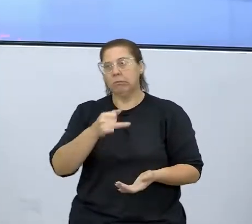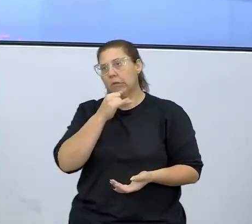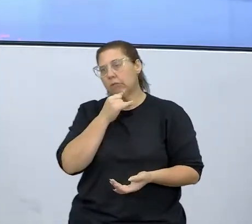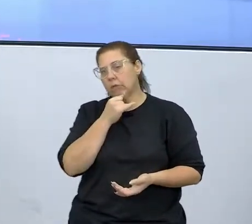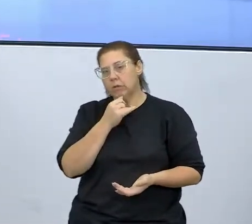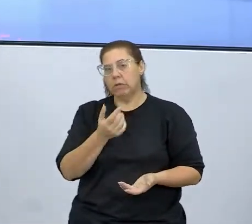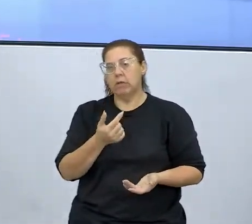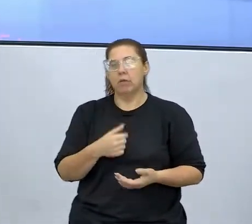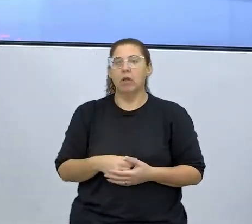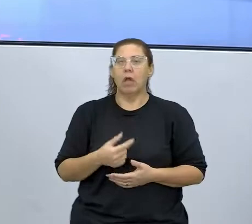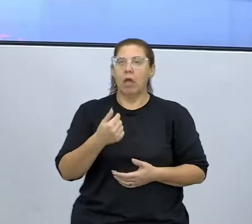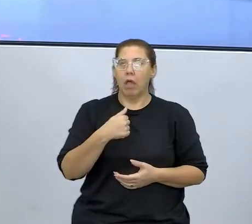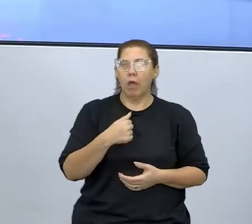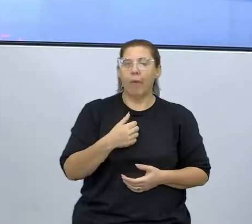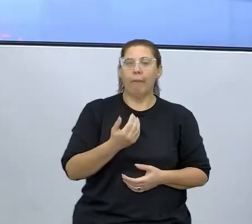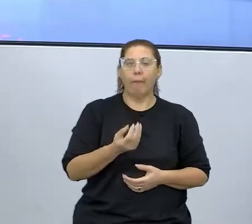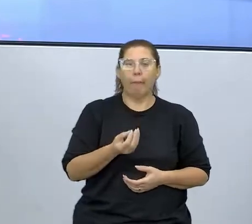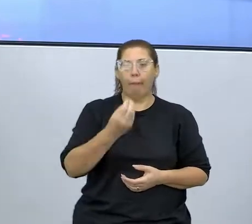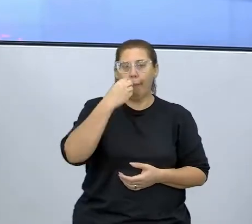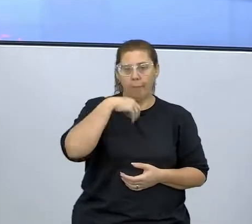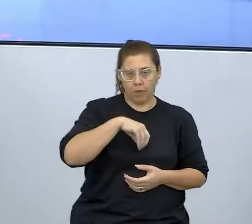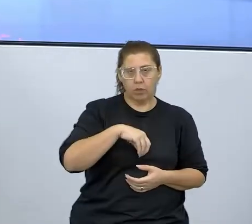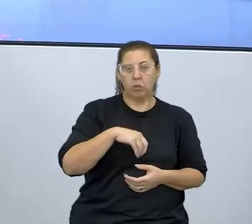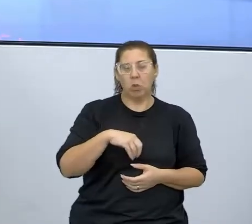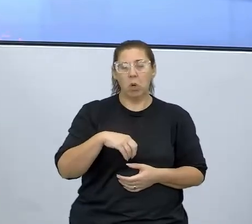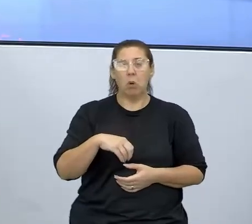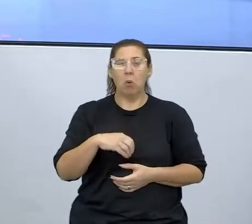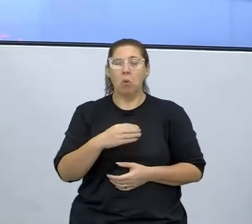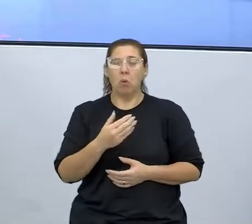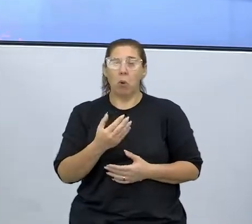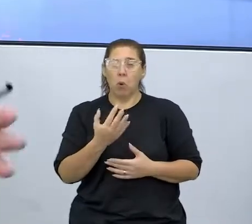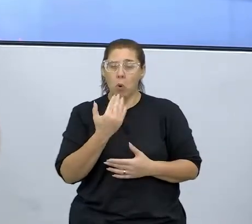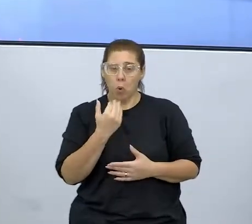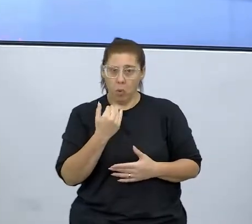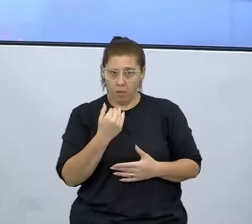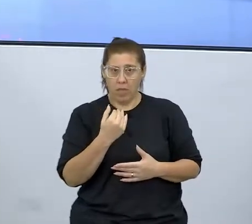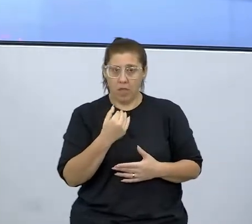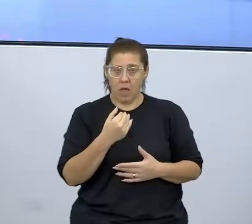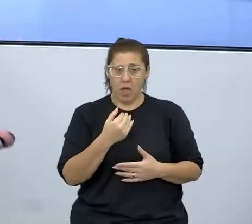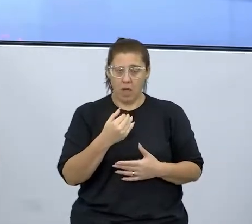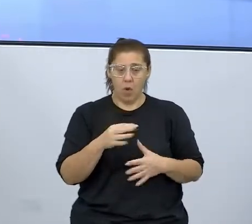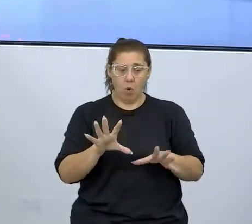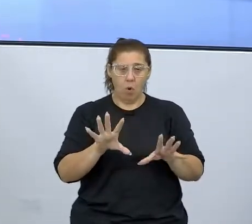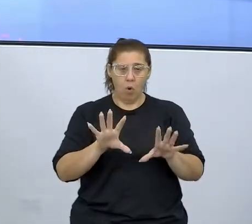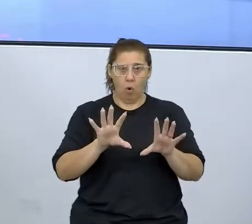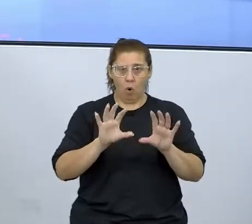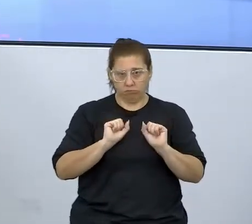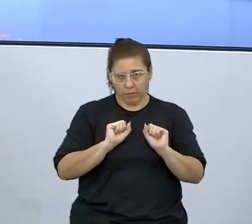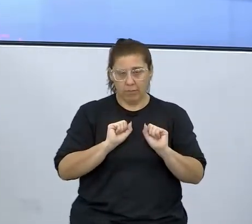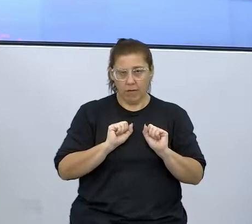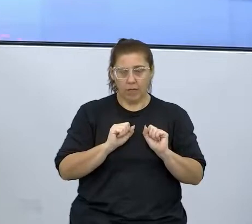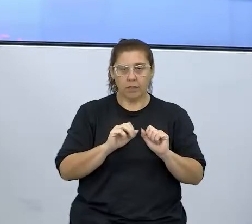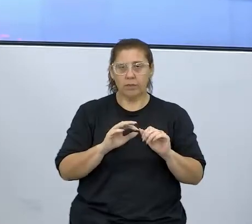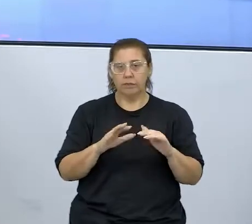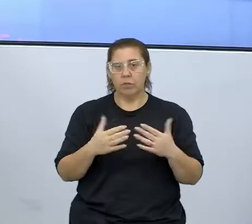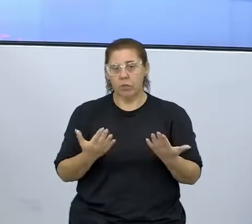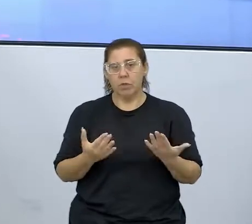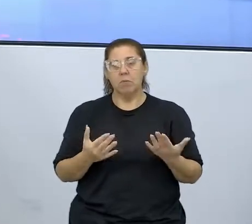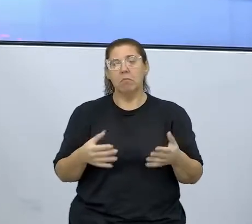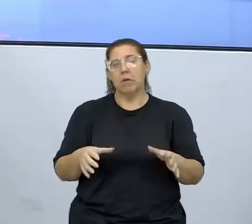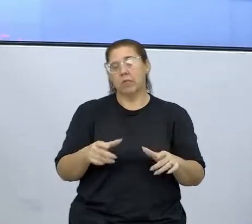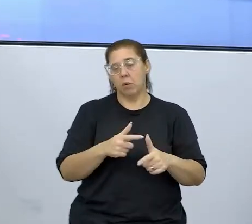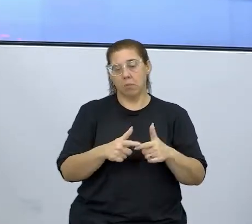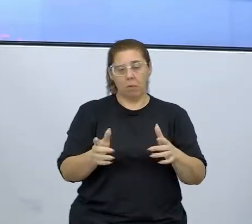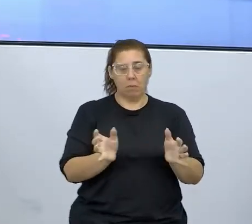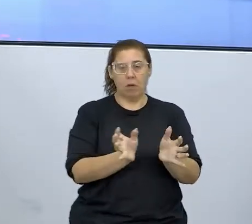estar consumindo alimentos contaminados, isso é um problema de saúde. Não, todos são problemas de saúde pública, mas assim, é um problema